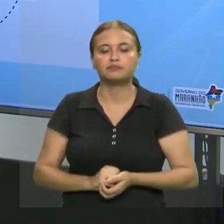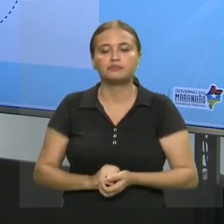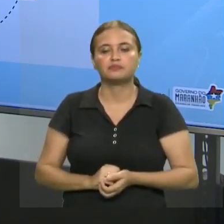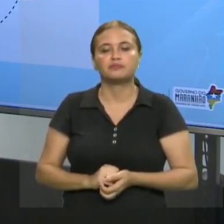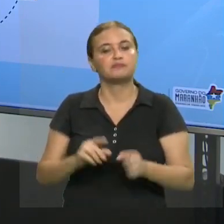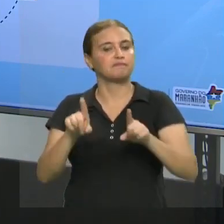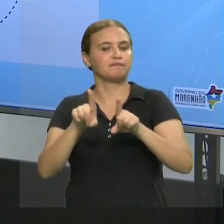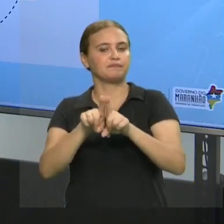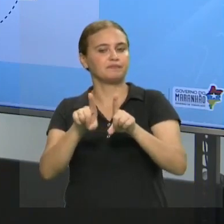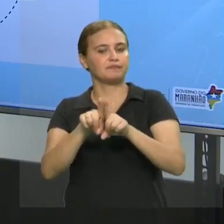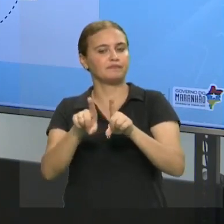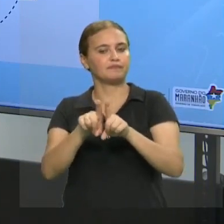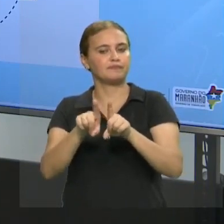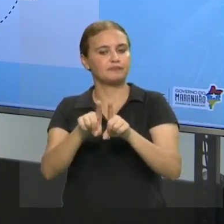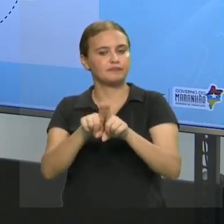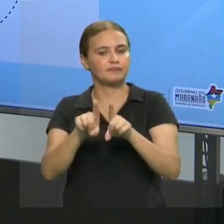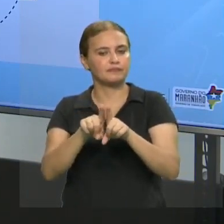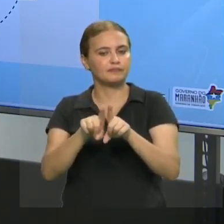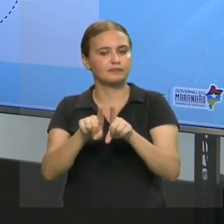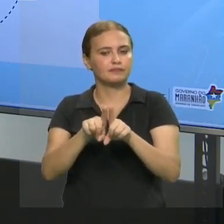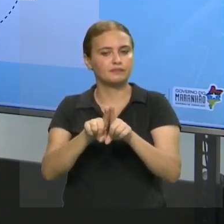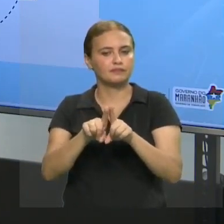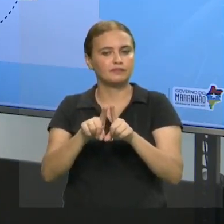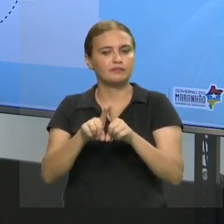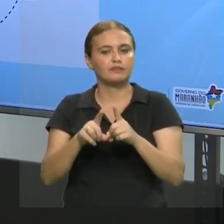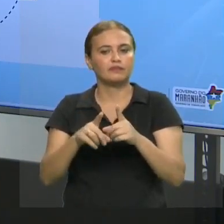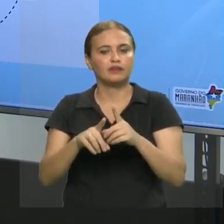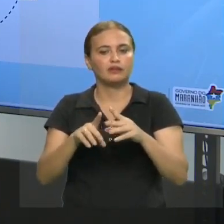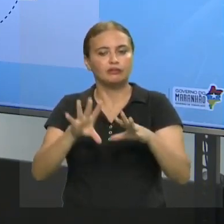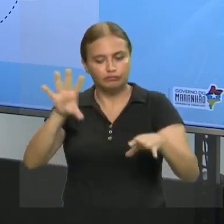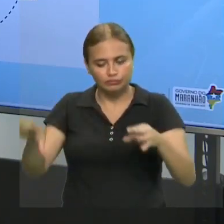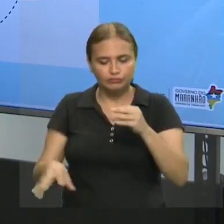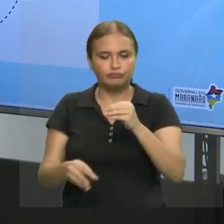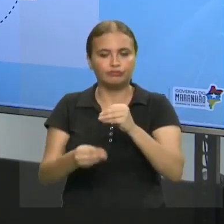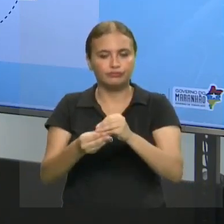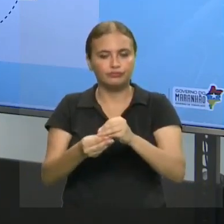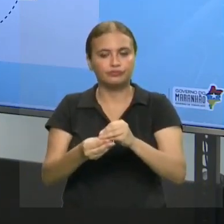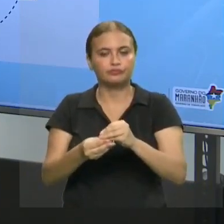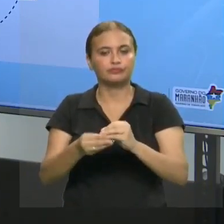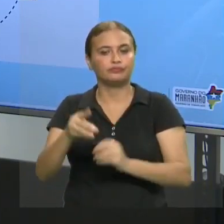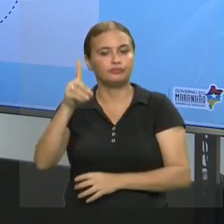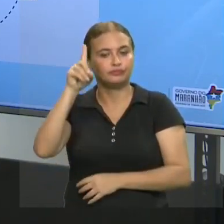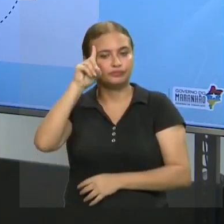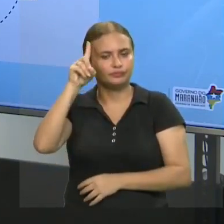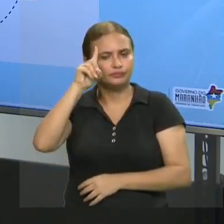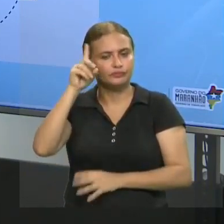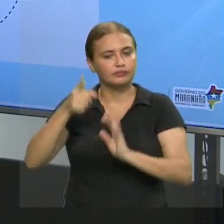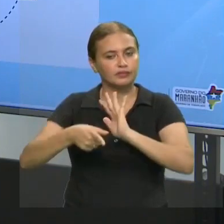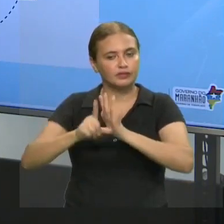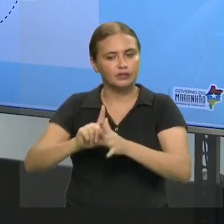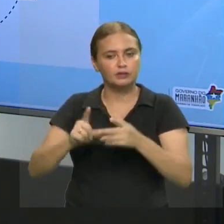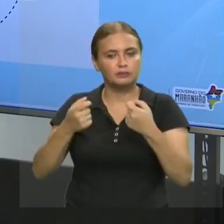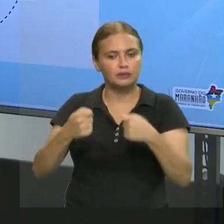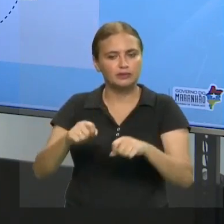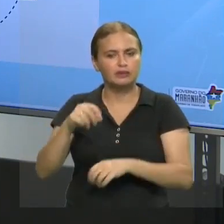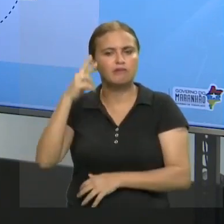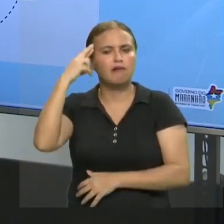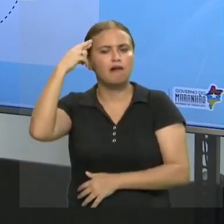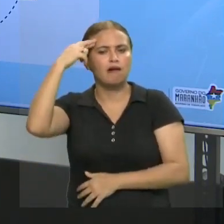que você também insira isso no seu dia a dia. Mas você tem uma reflexão a partir disso. Então,